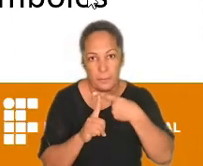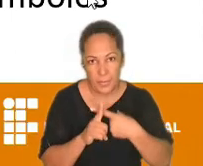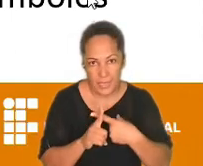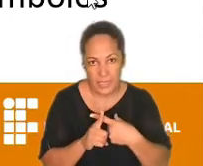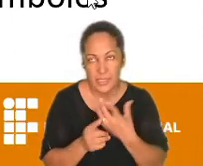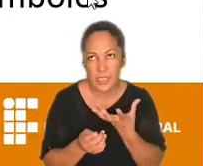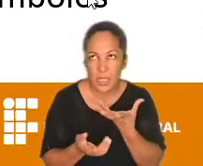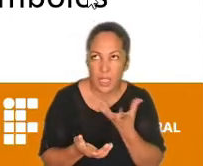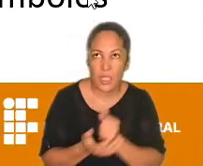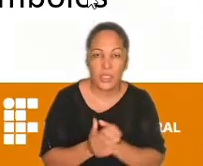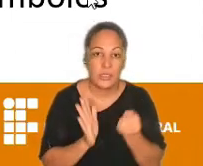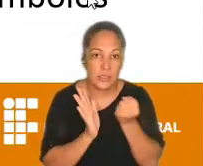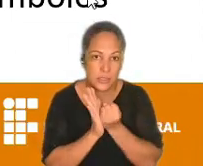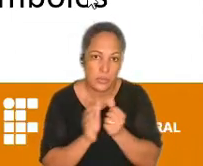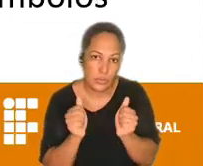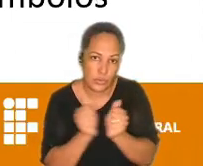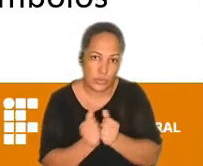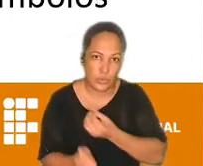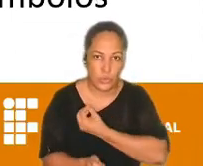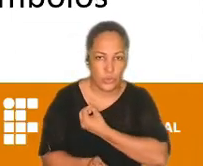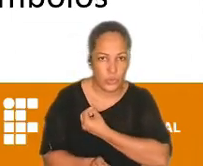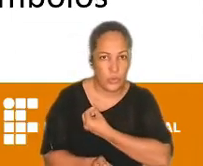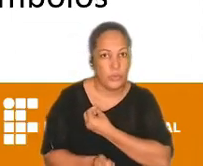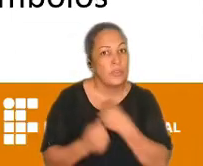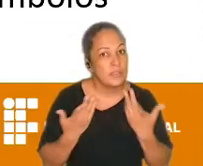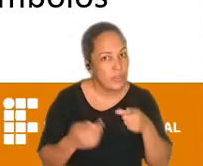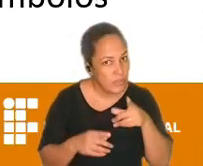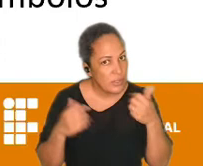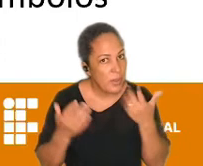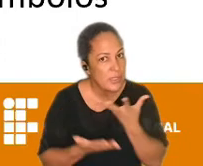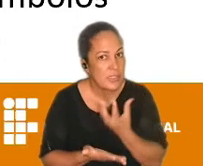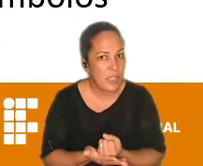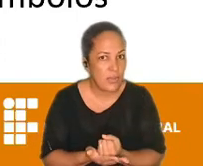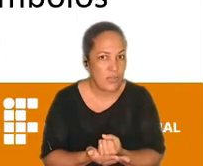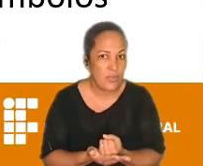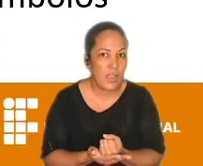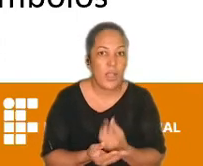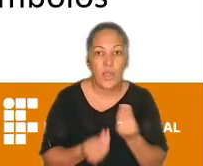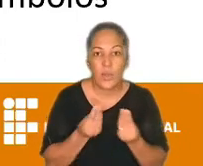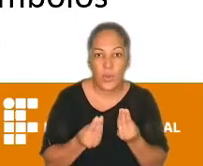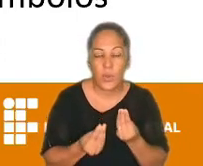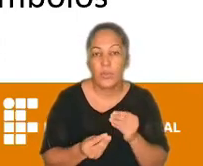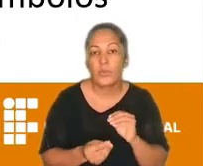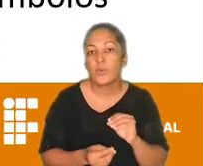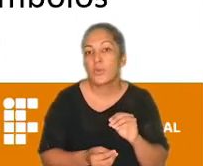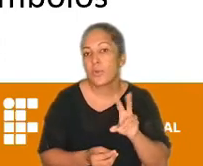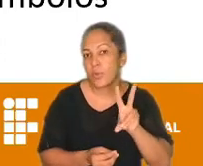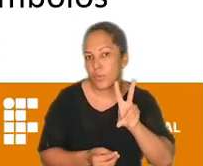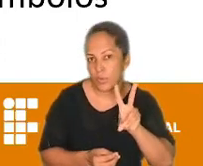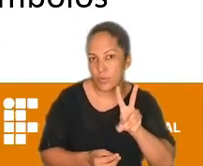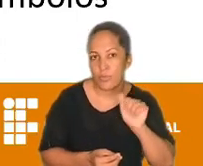símbolos junto com um número, aí você não vai salvar ele como float ou como double, você vai salvar ele como